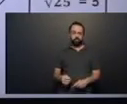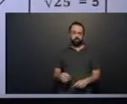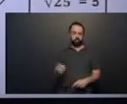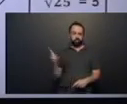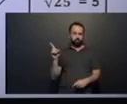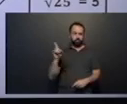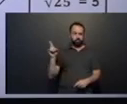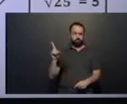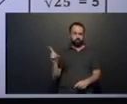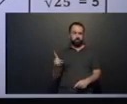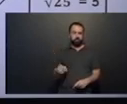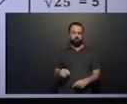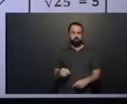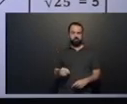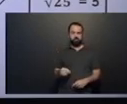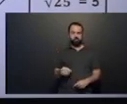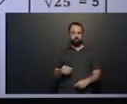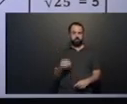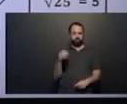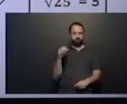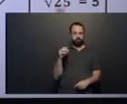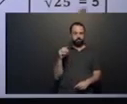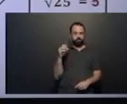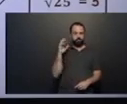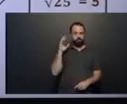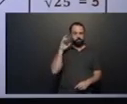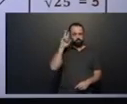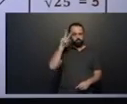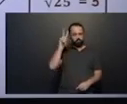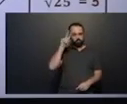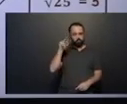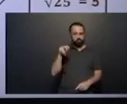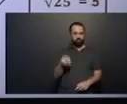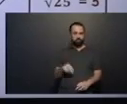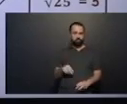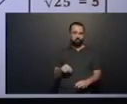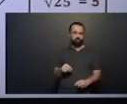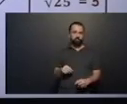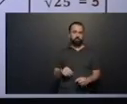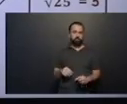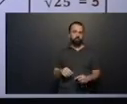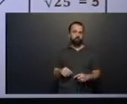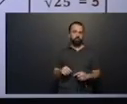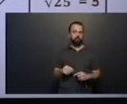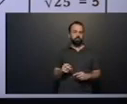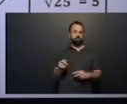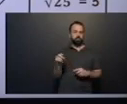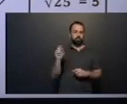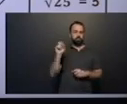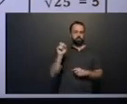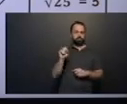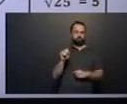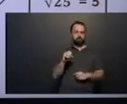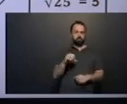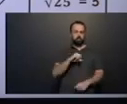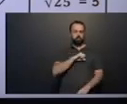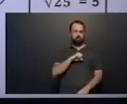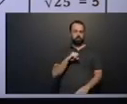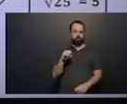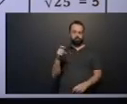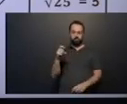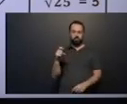Coloquei aqui para vocês, para relembrarmos, um número quadrado perfeito. Um número